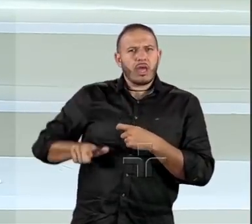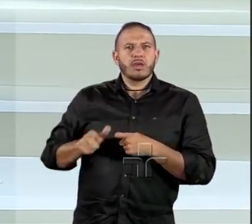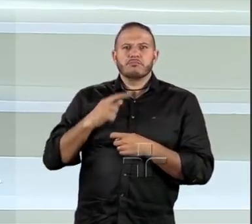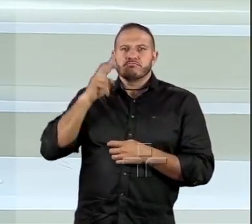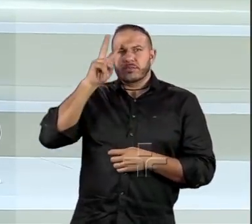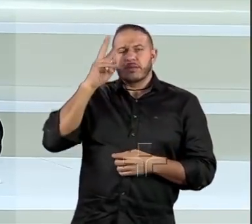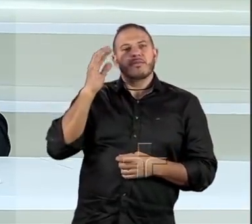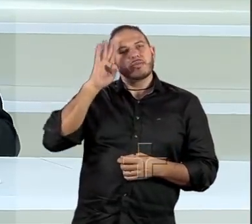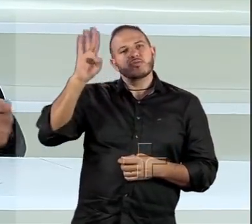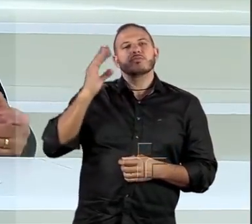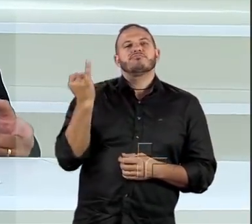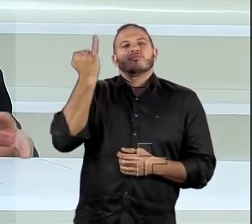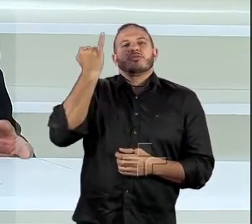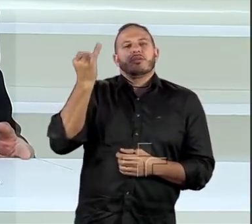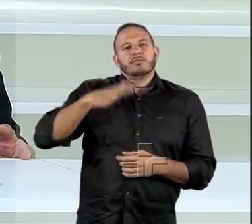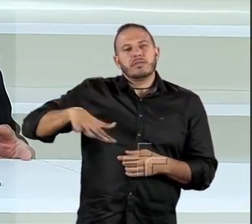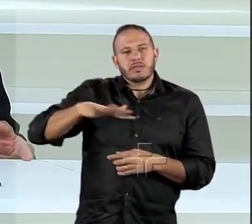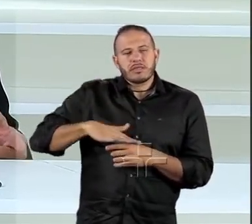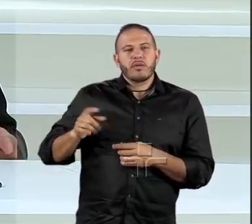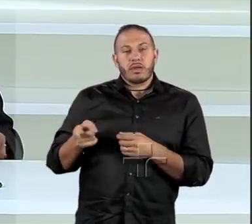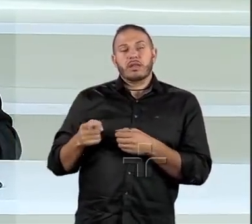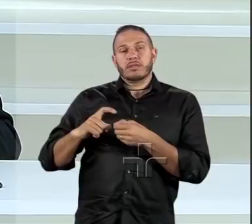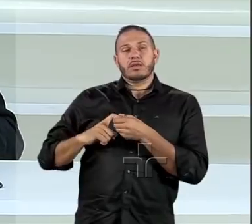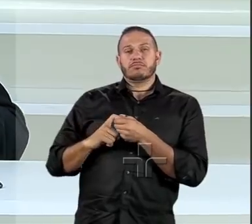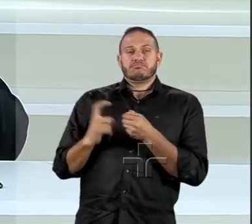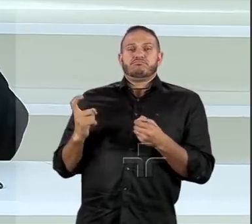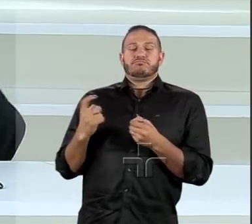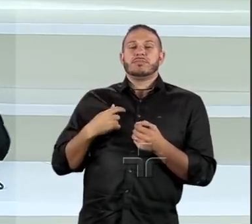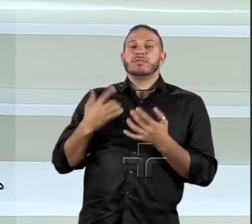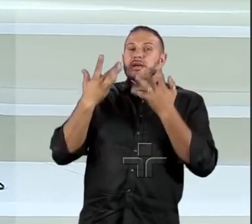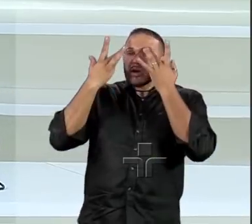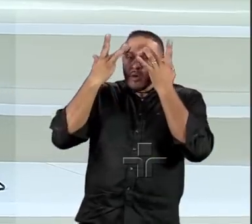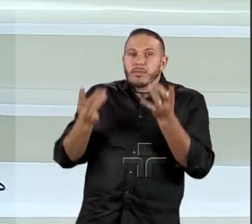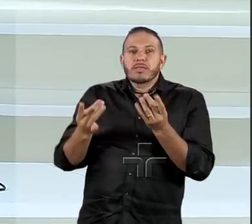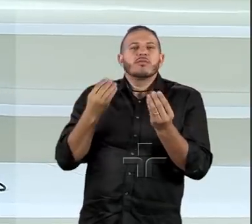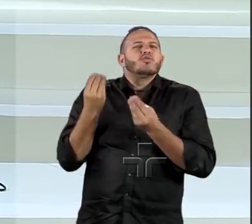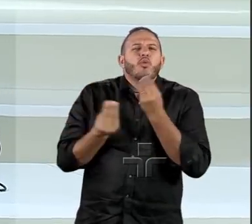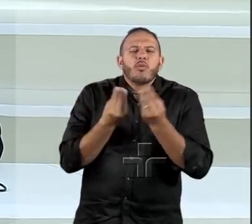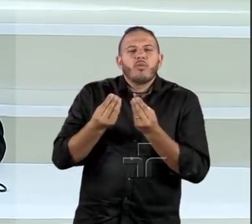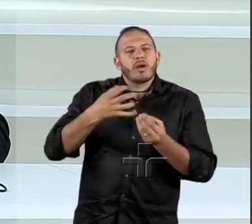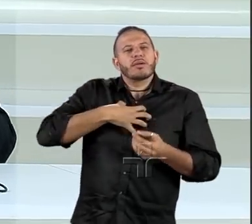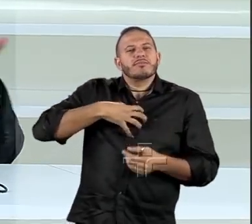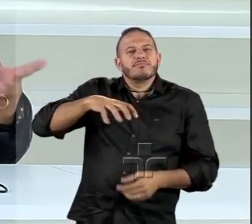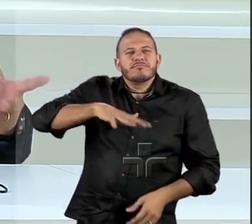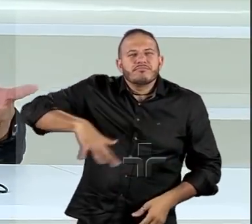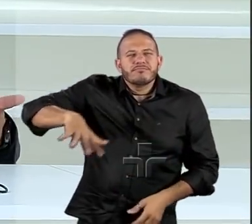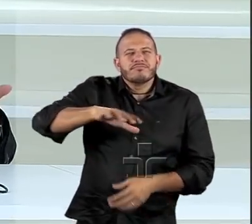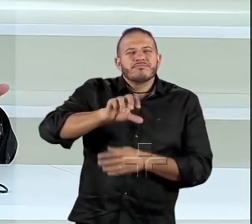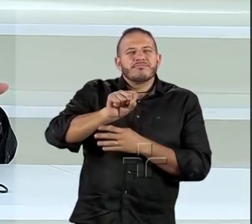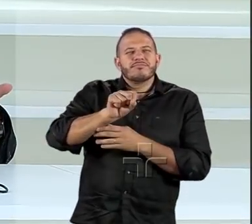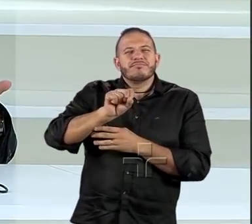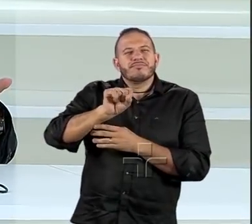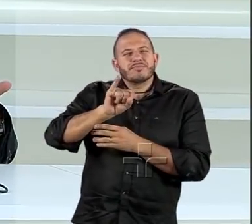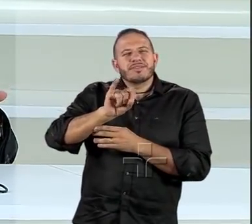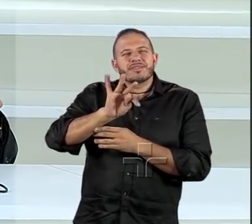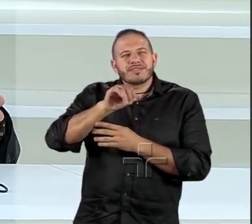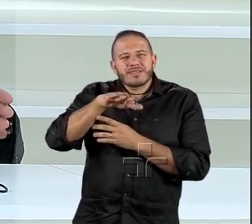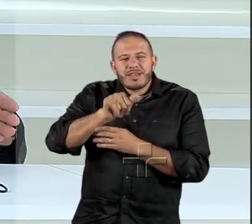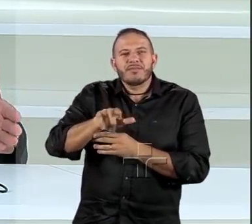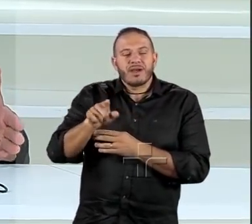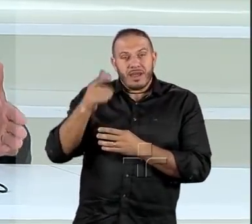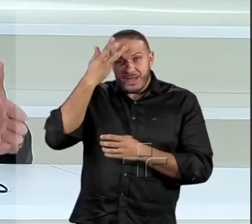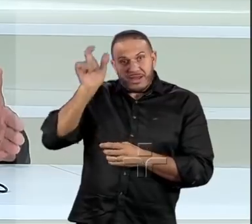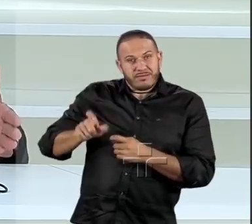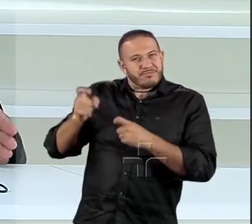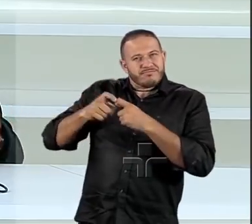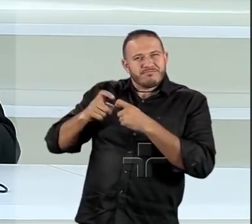sistema. E ele está desvinculado da compreensão de como o sistema funciona. Esses profissionais estarem desvinculados